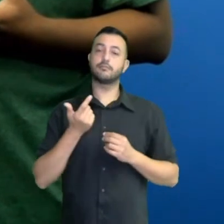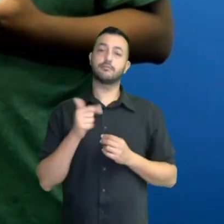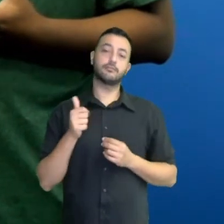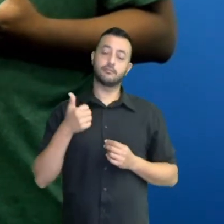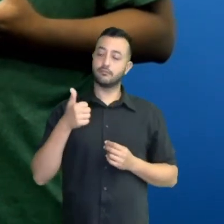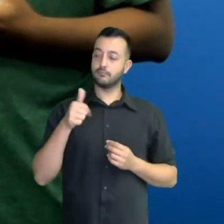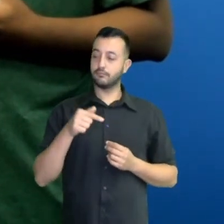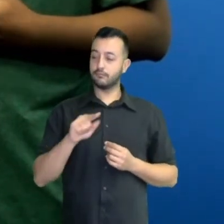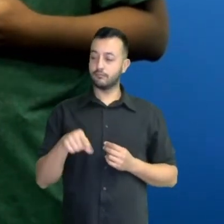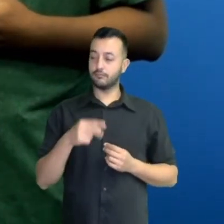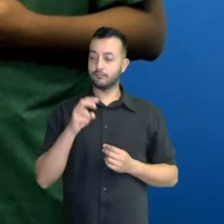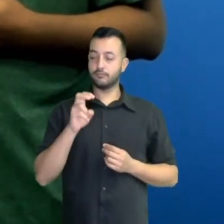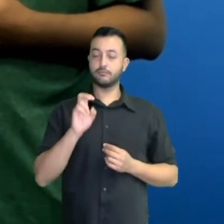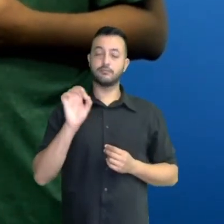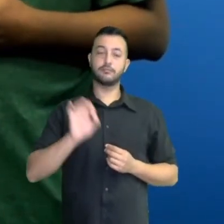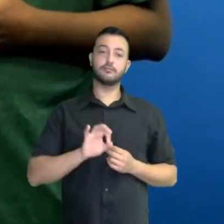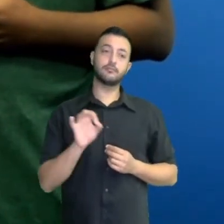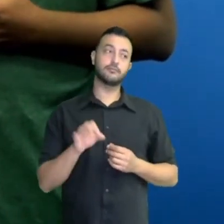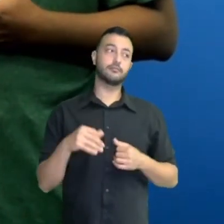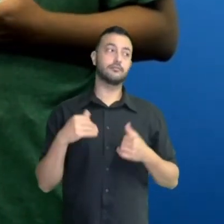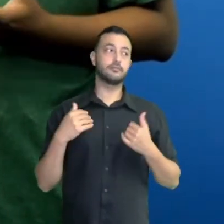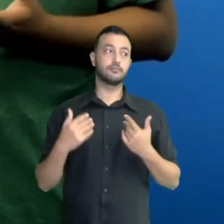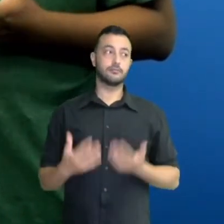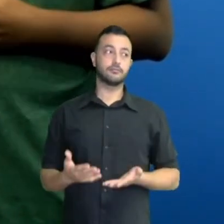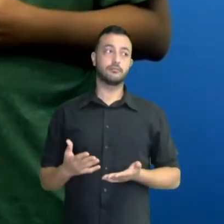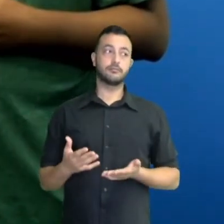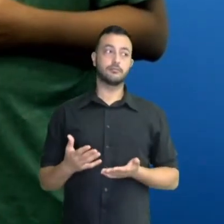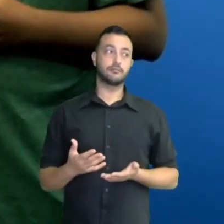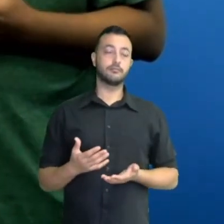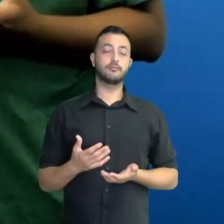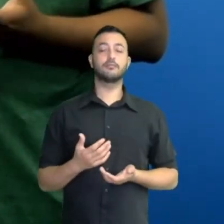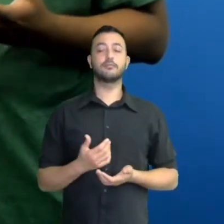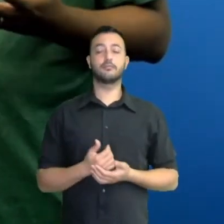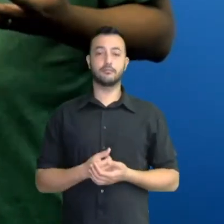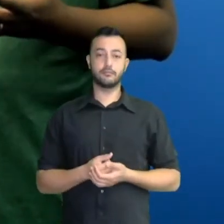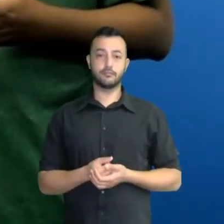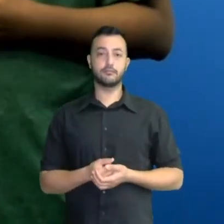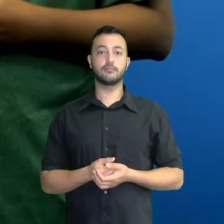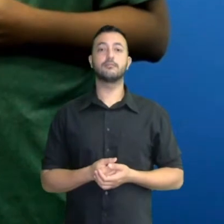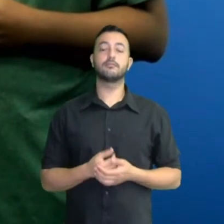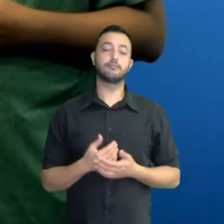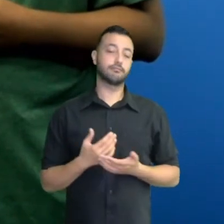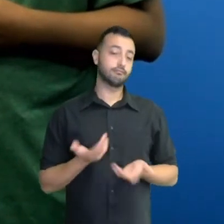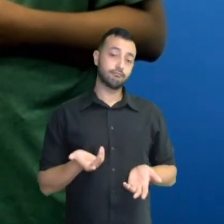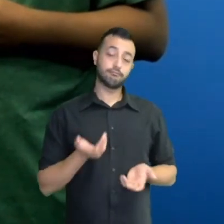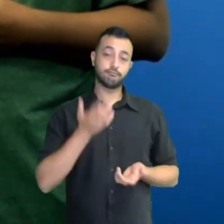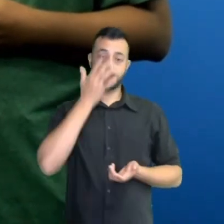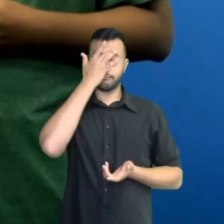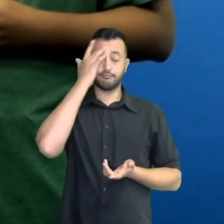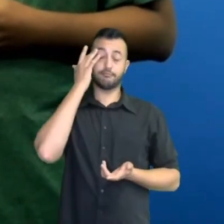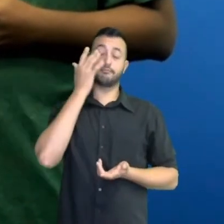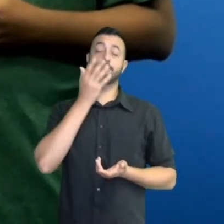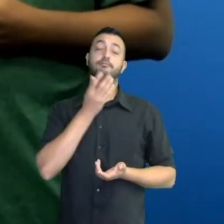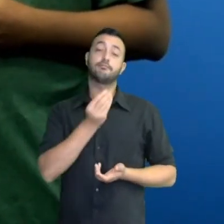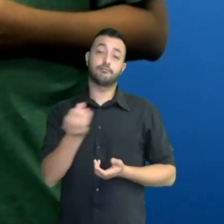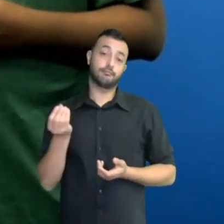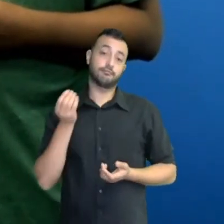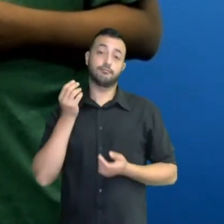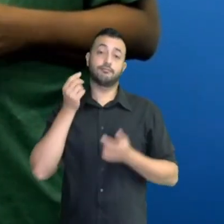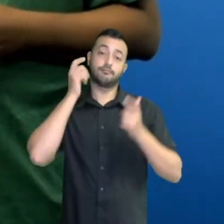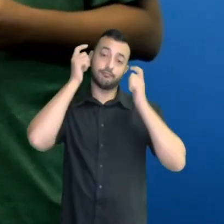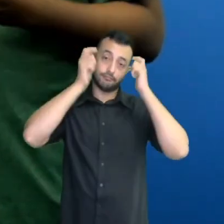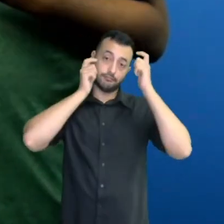São 17,5%. Então seria quase um a cada cinco mexicanos. E